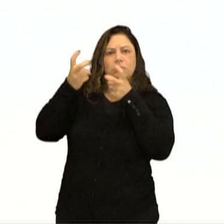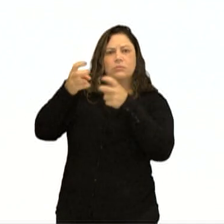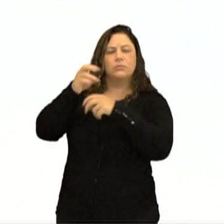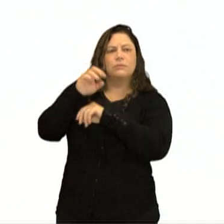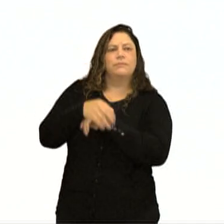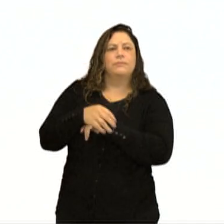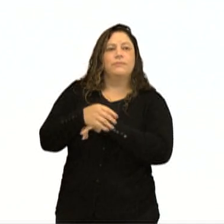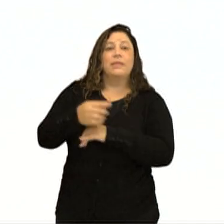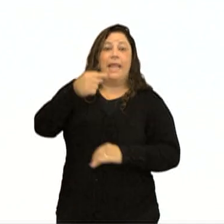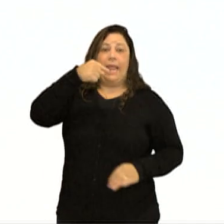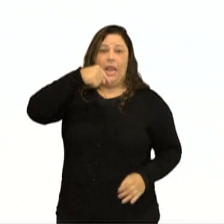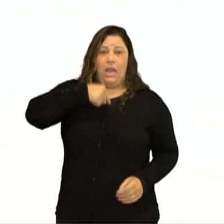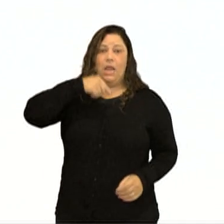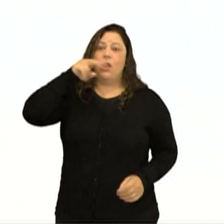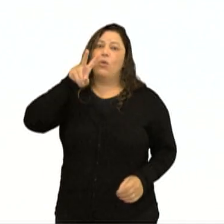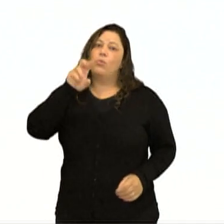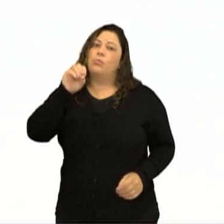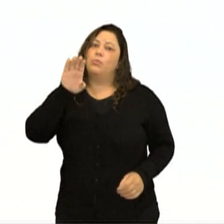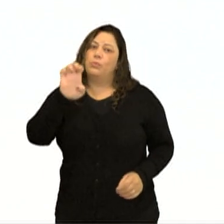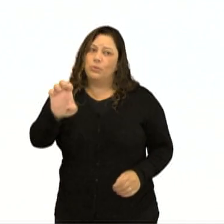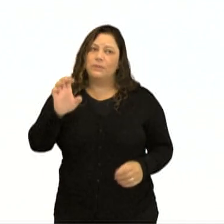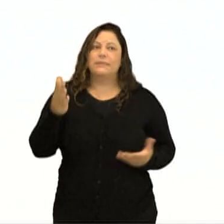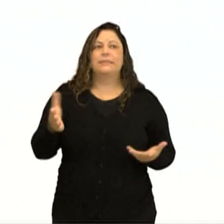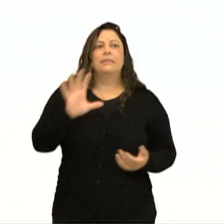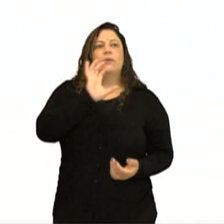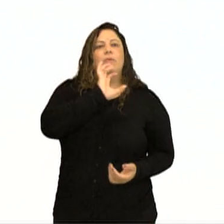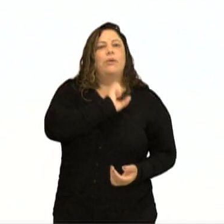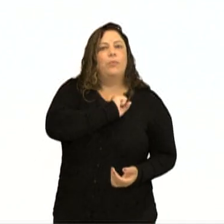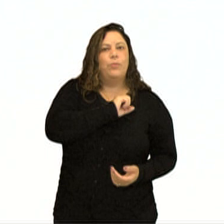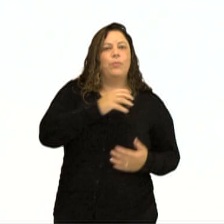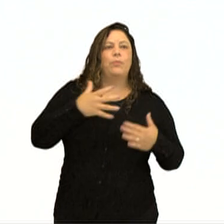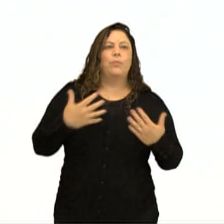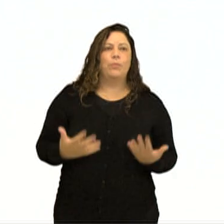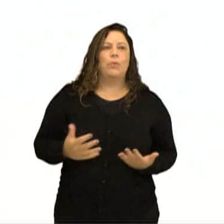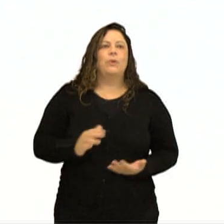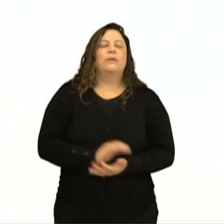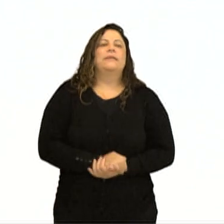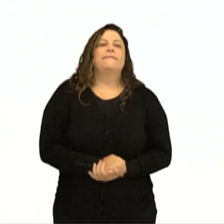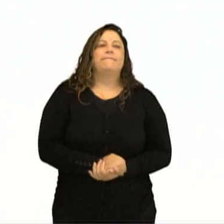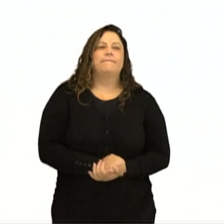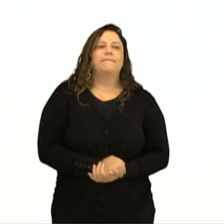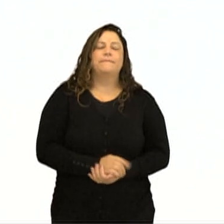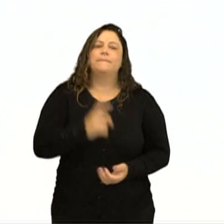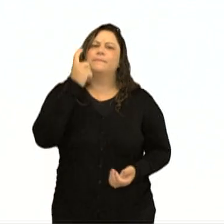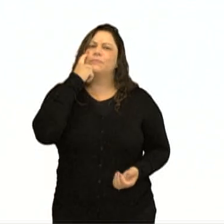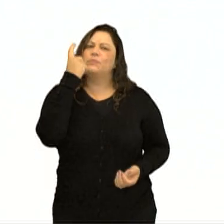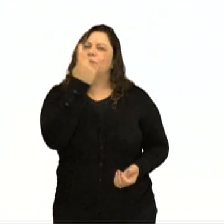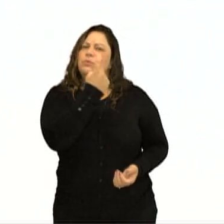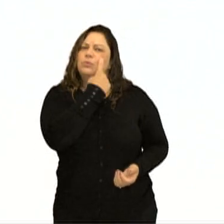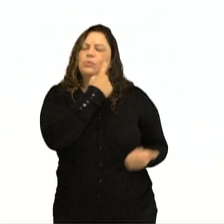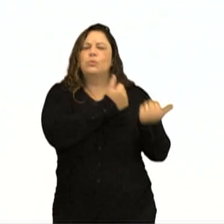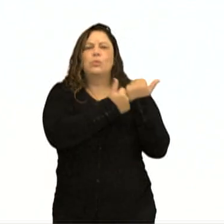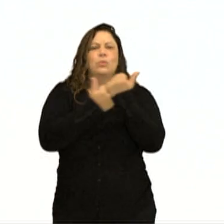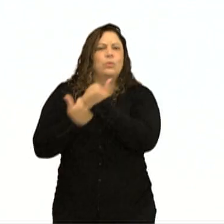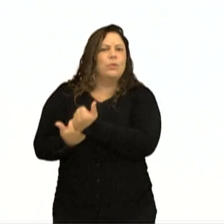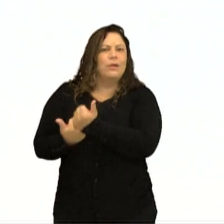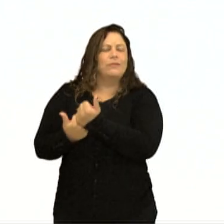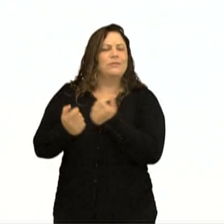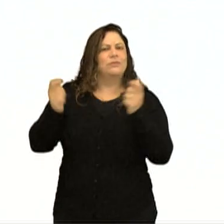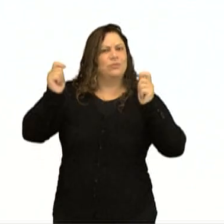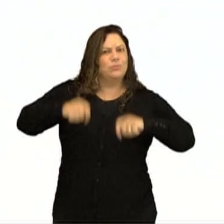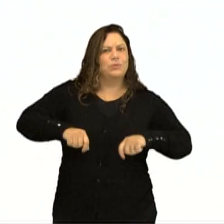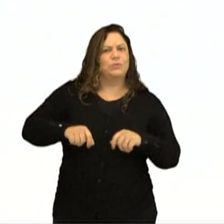e o você, o eu lírico e o seu amor, a sua pessoa amada. Então, os olhos substituem, são parte